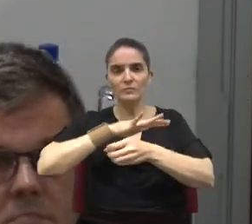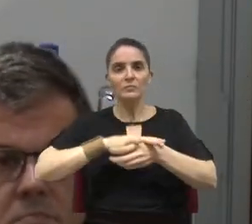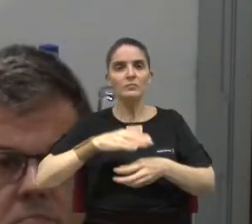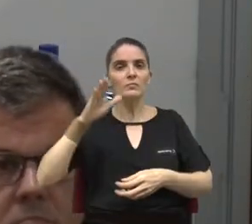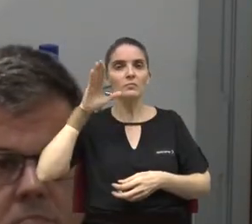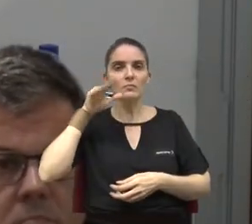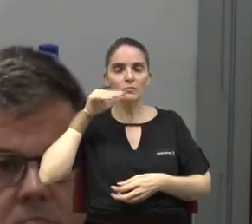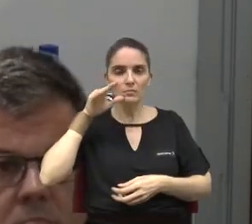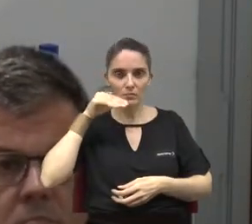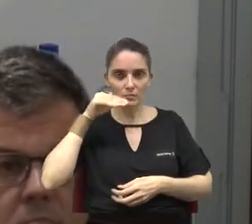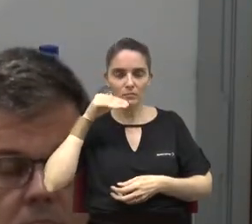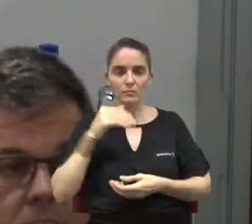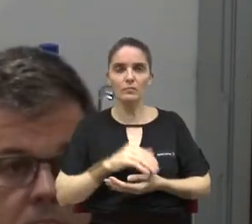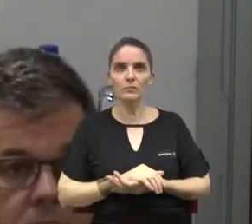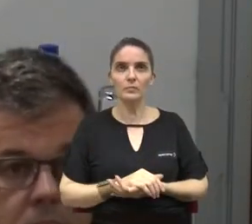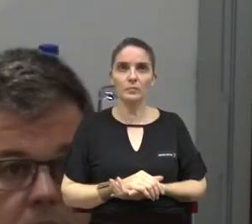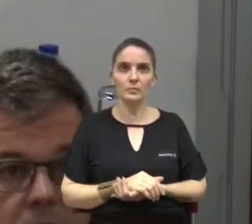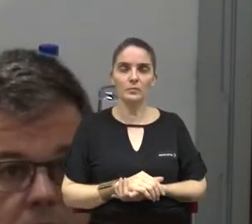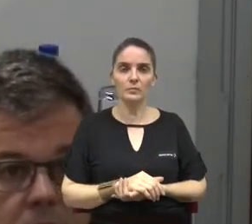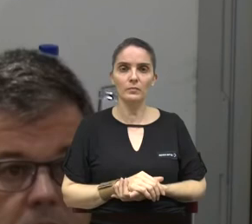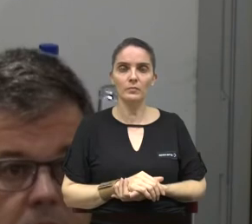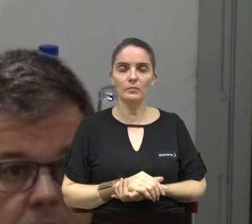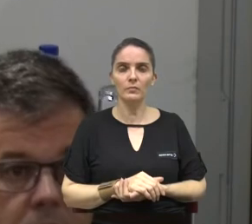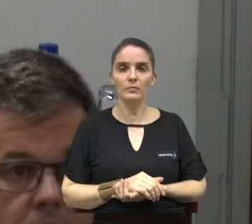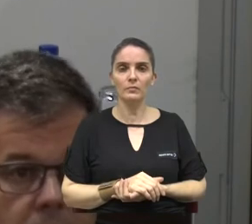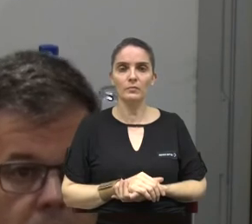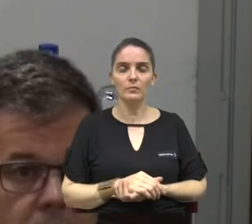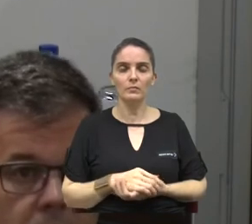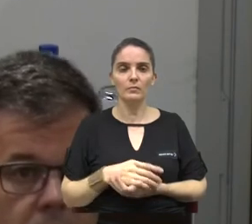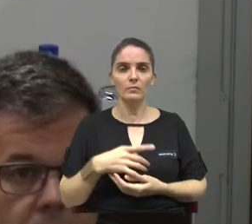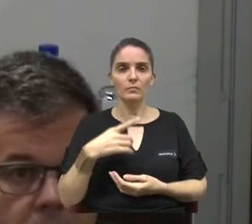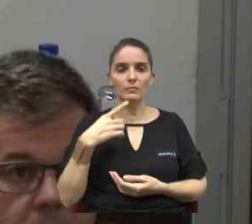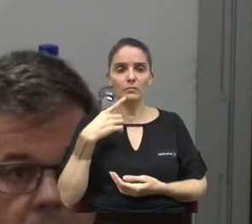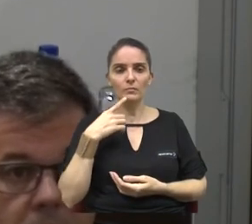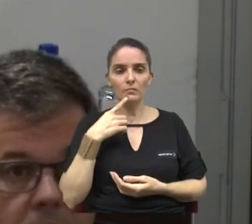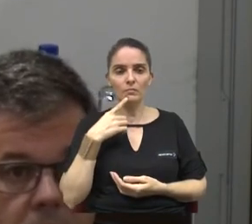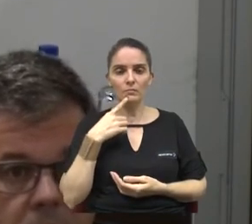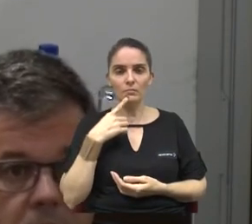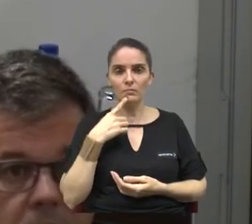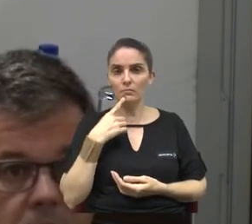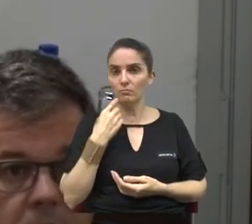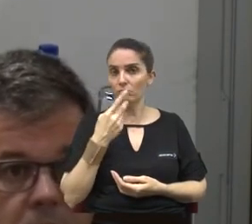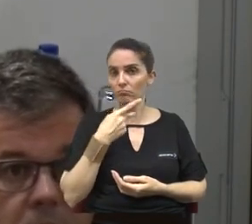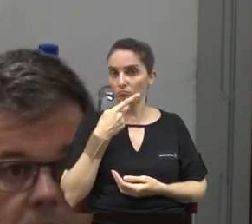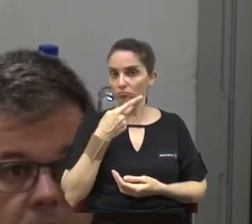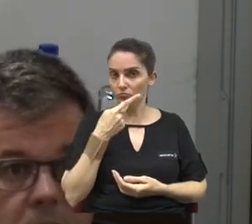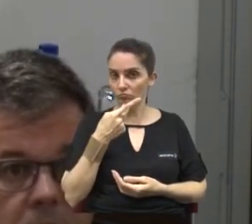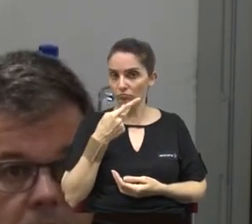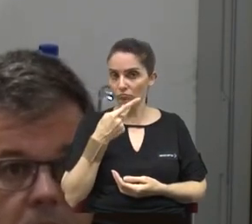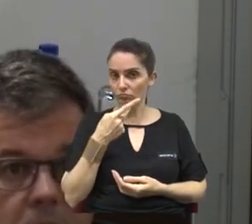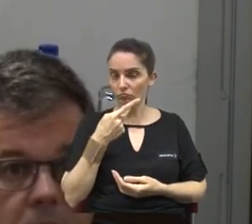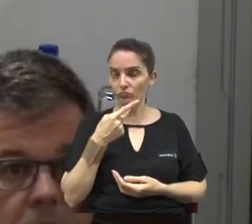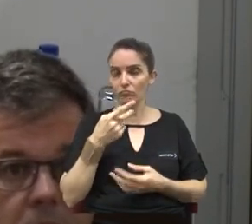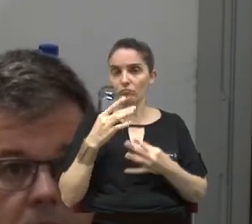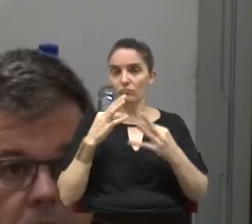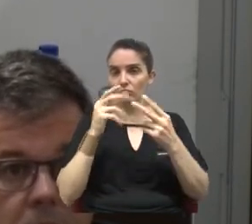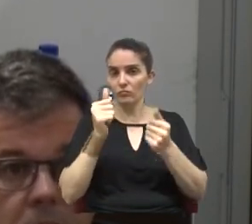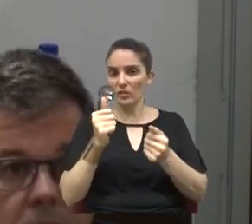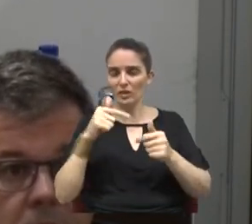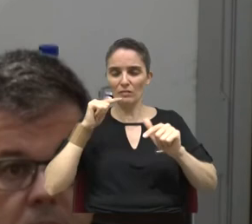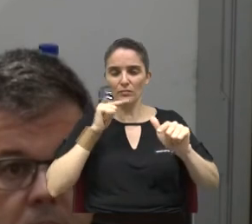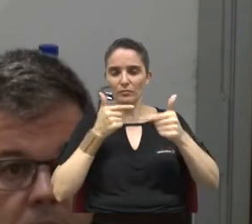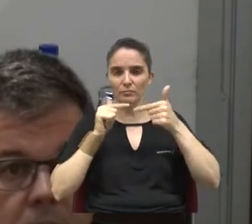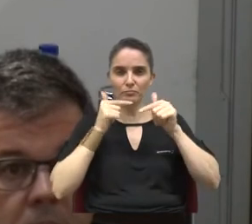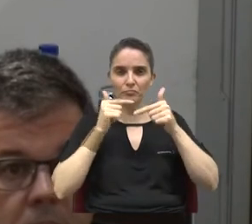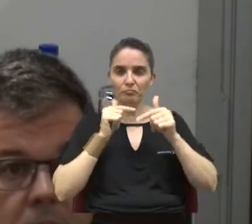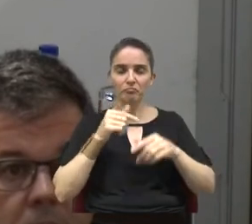servidores, o qual, na minha fala, foi até motivo de chacota entre eles, principalmente